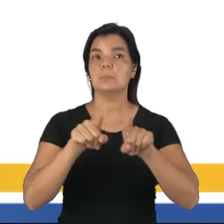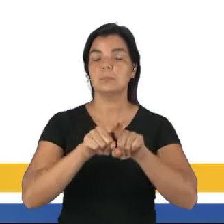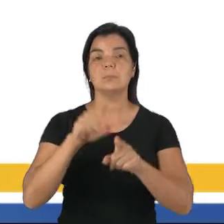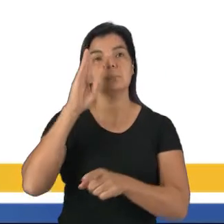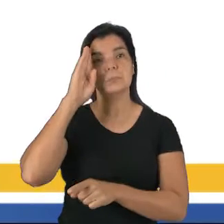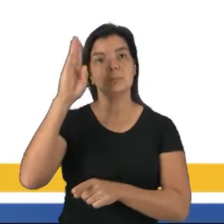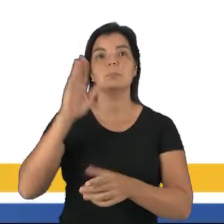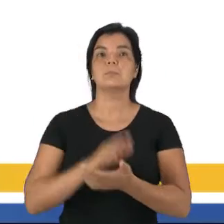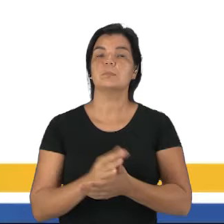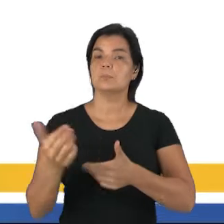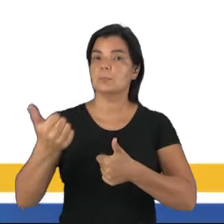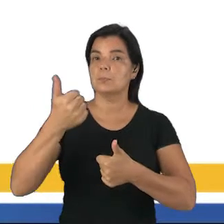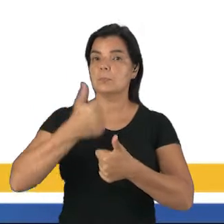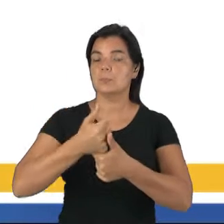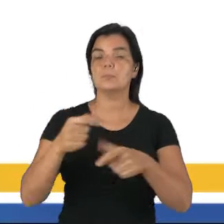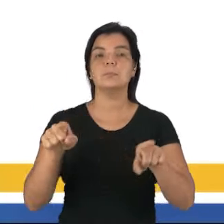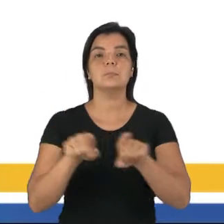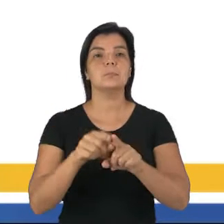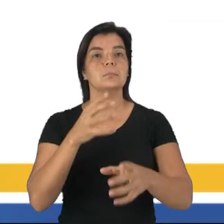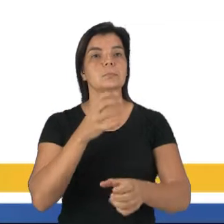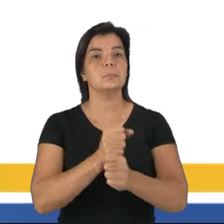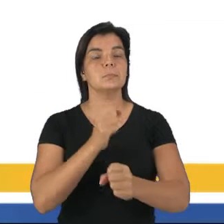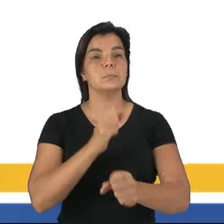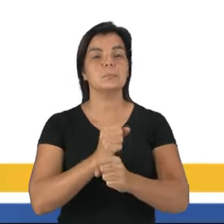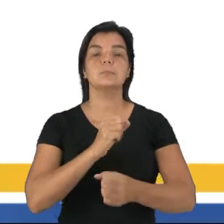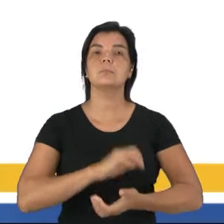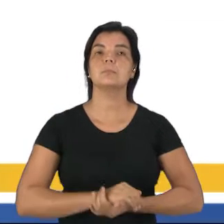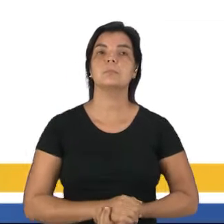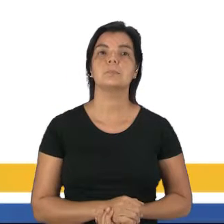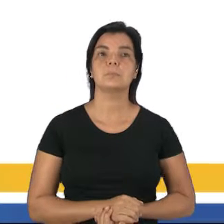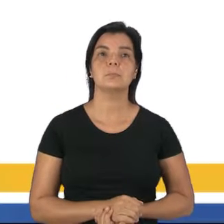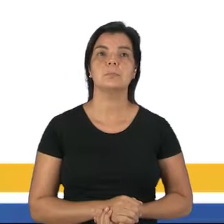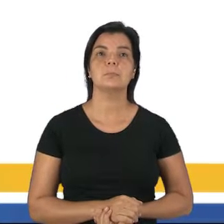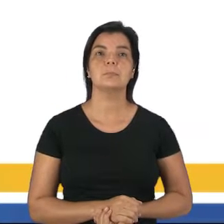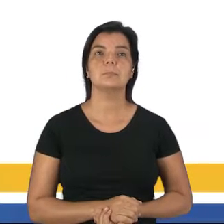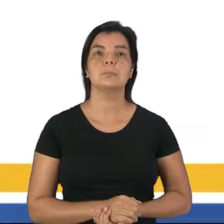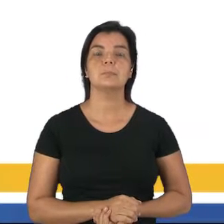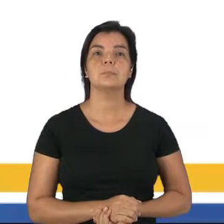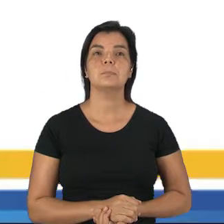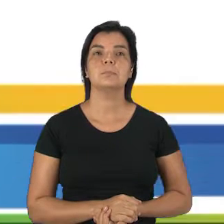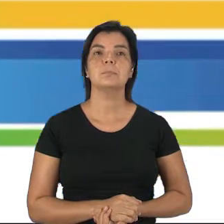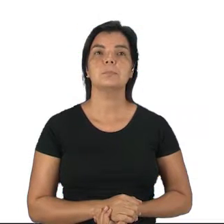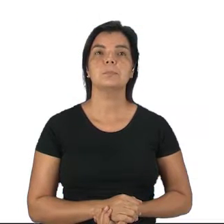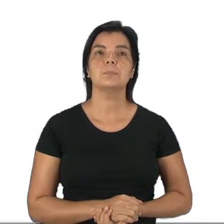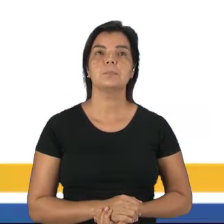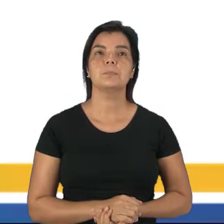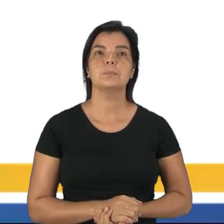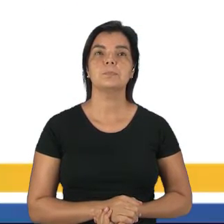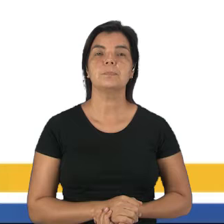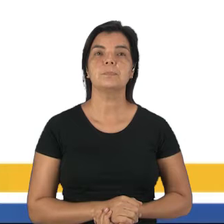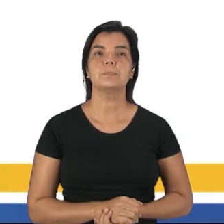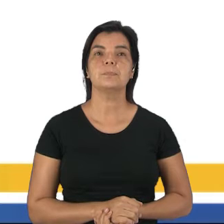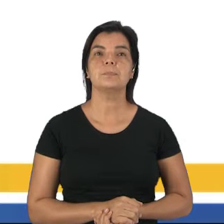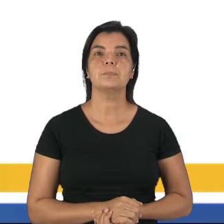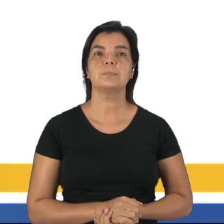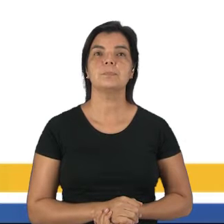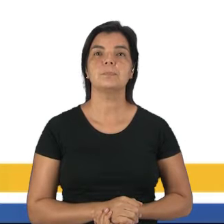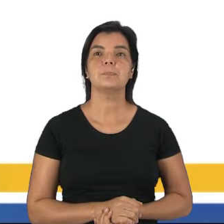resolução, que é da substituição e a adição, ok?